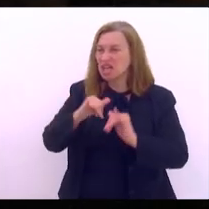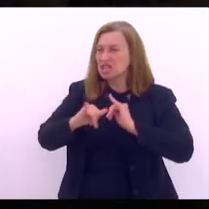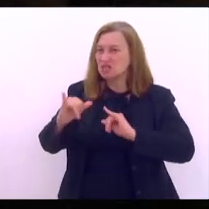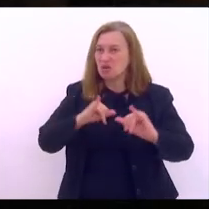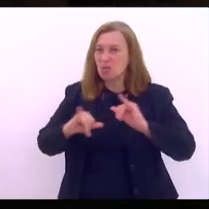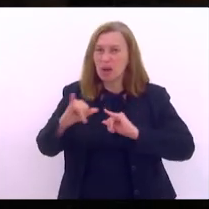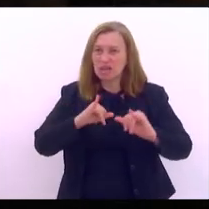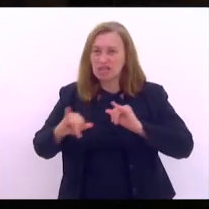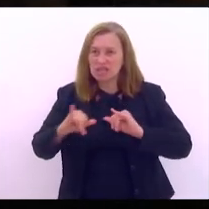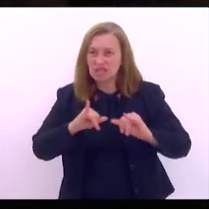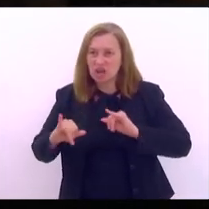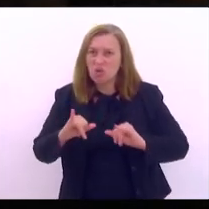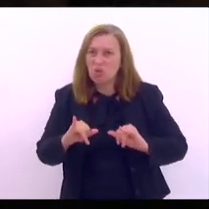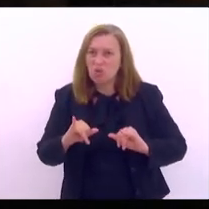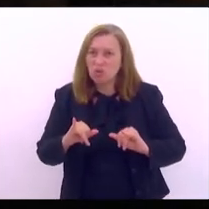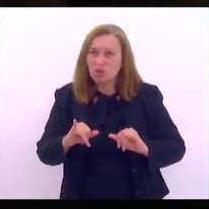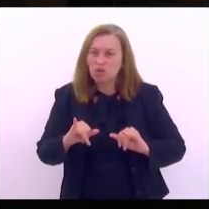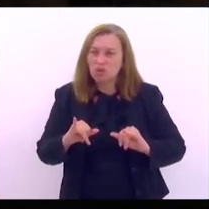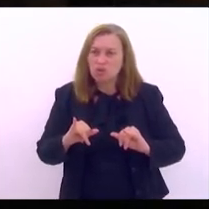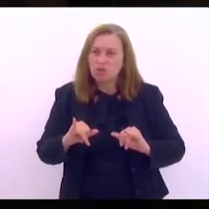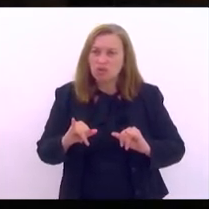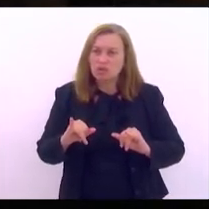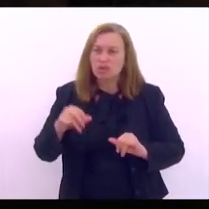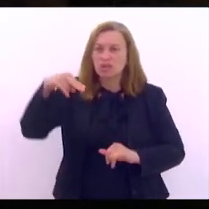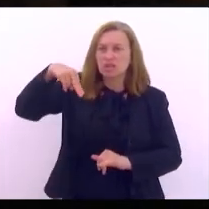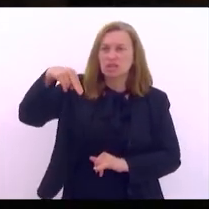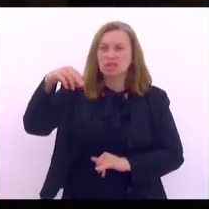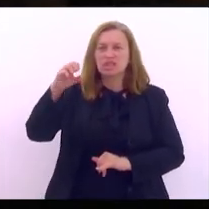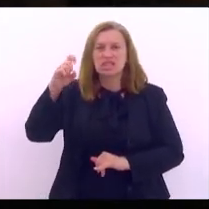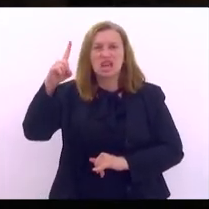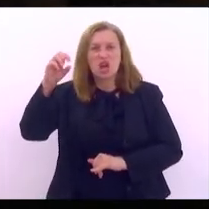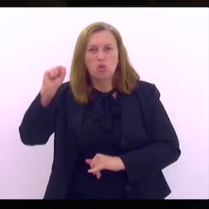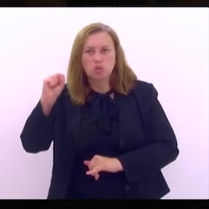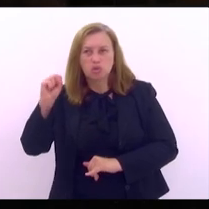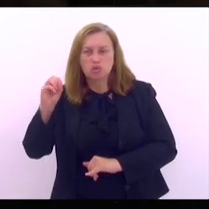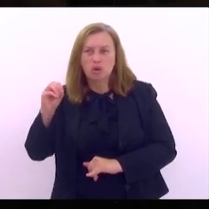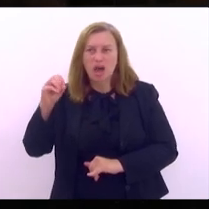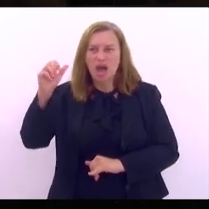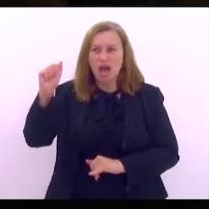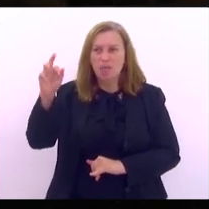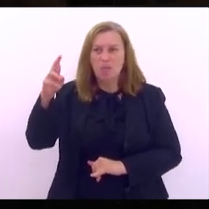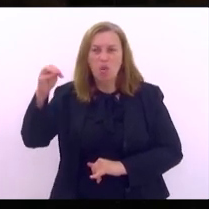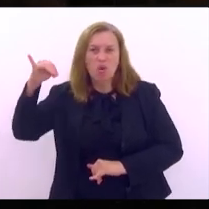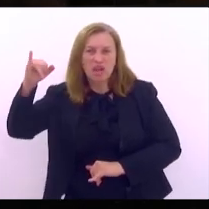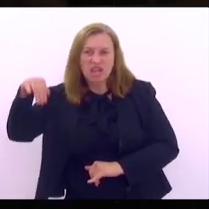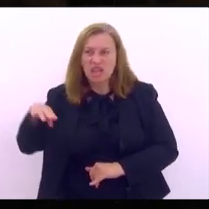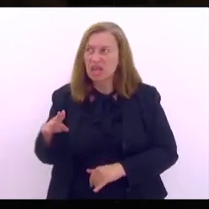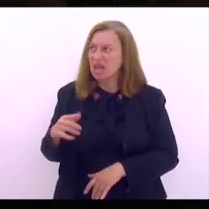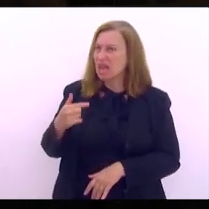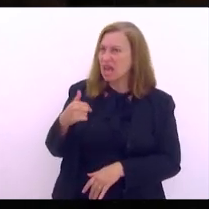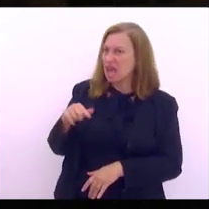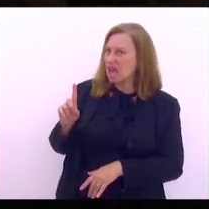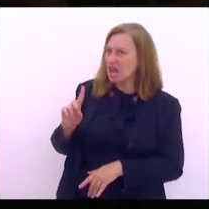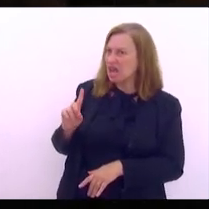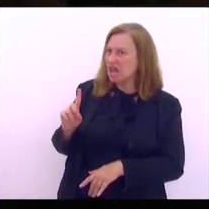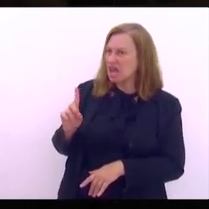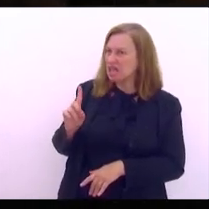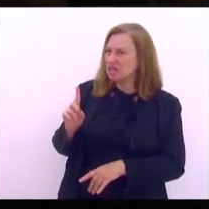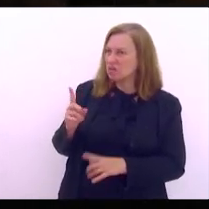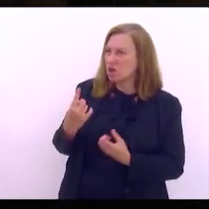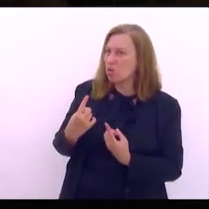rascunhada com certeza pelo Celso Amorim, em que ele não condena o ato